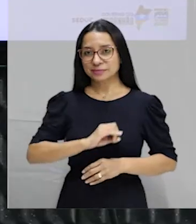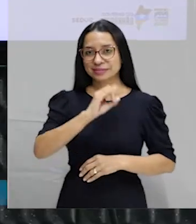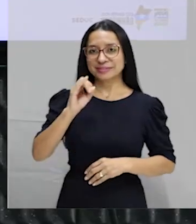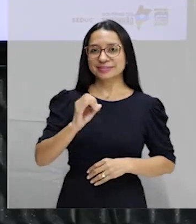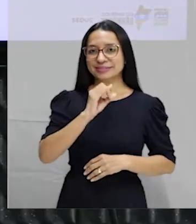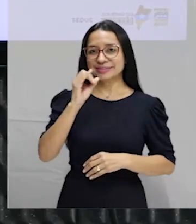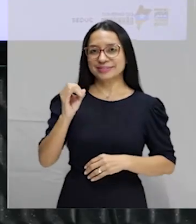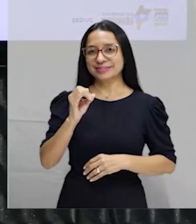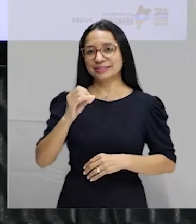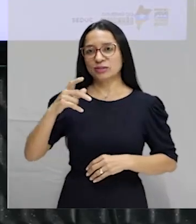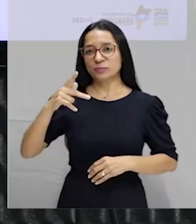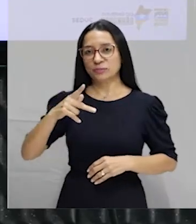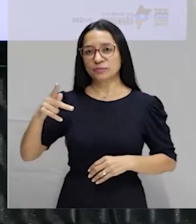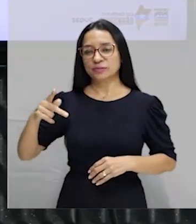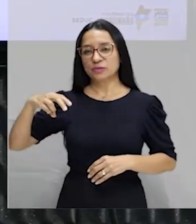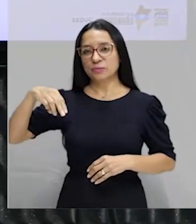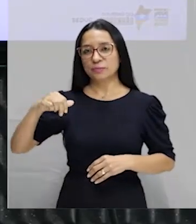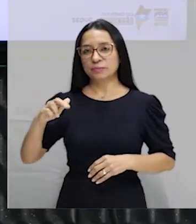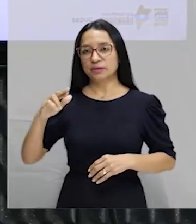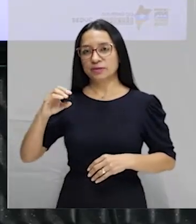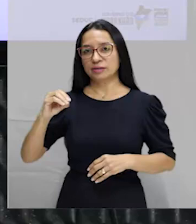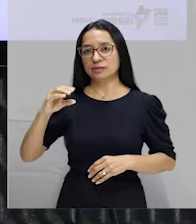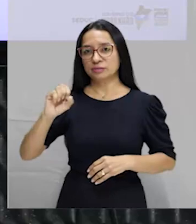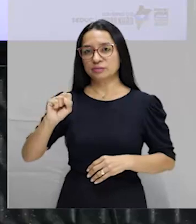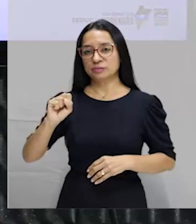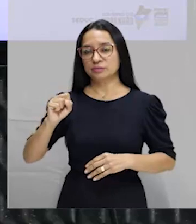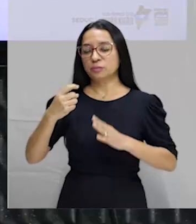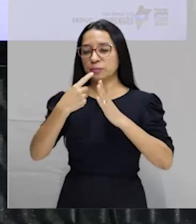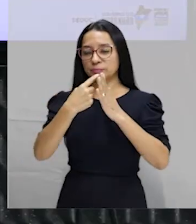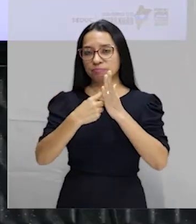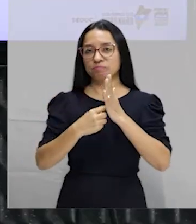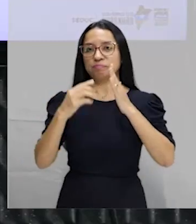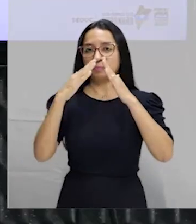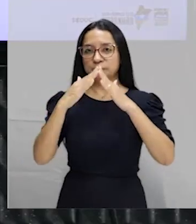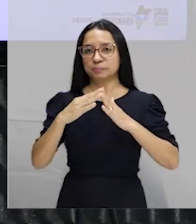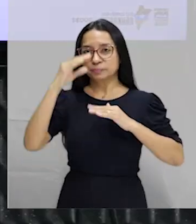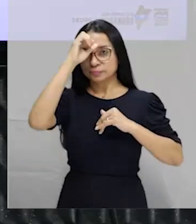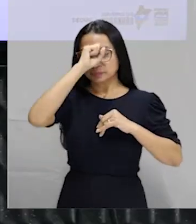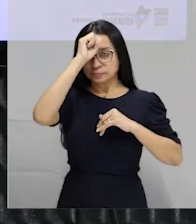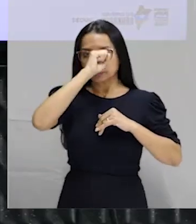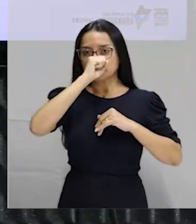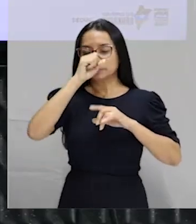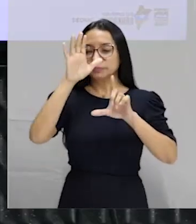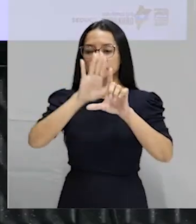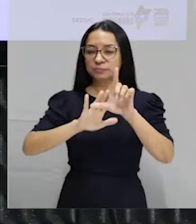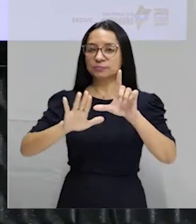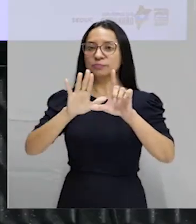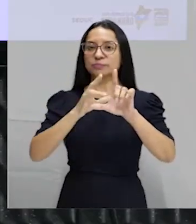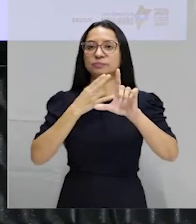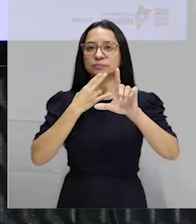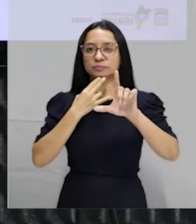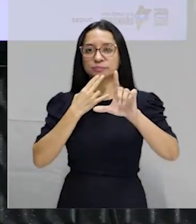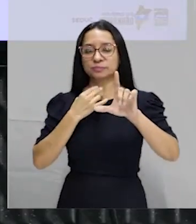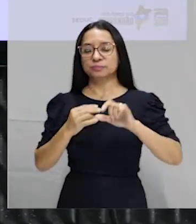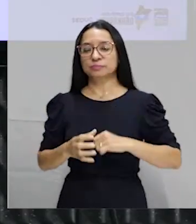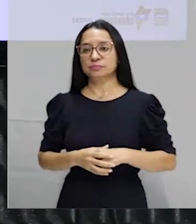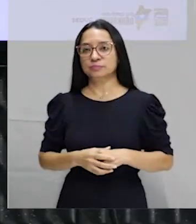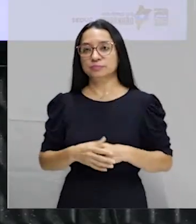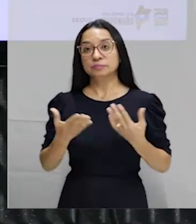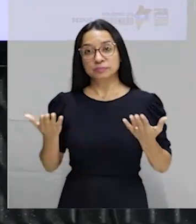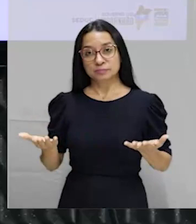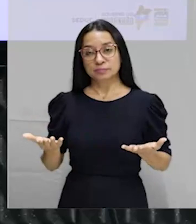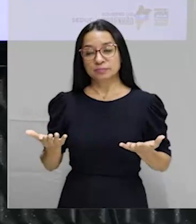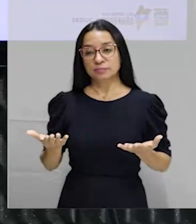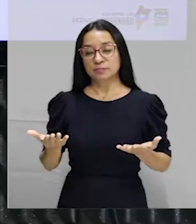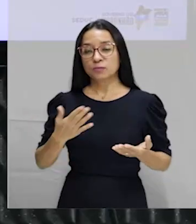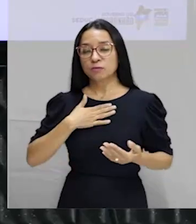Salve, galerinha! Professor Marcos Cunha na área para o nosso projeto Fique em Casa Aprendendo da plataforma Gonçalves Dias. Galera,